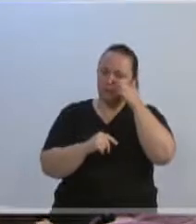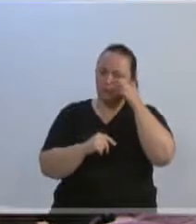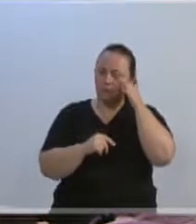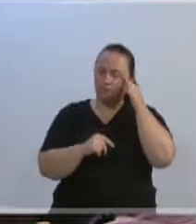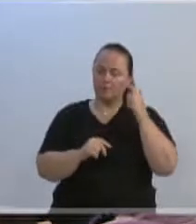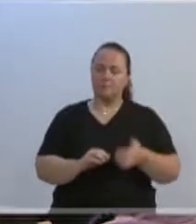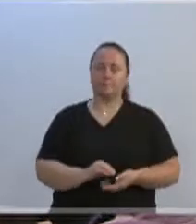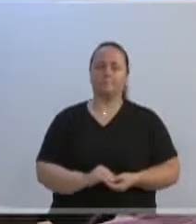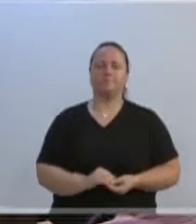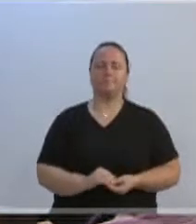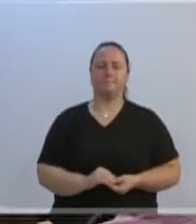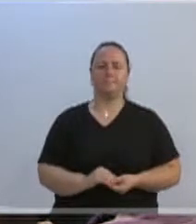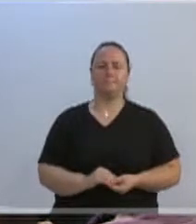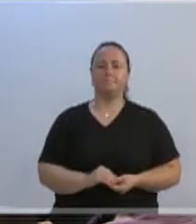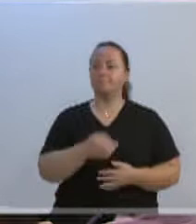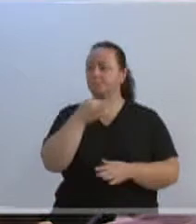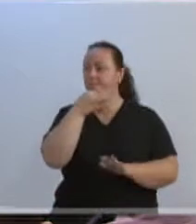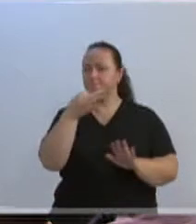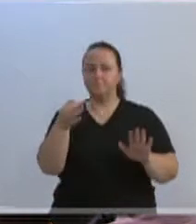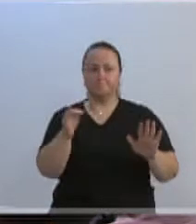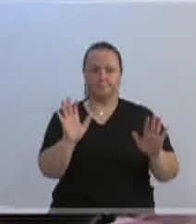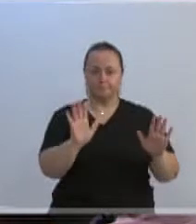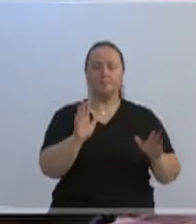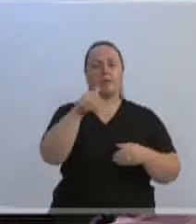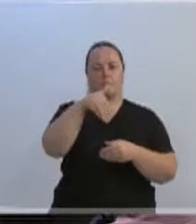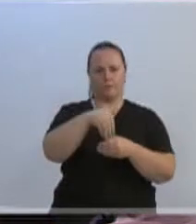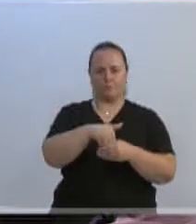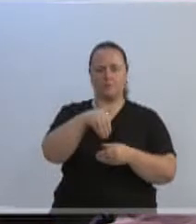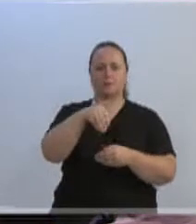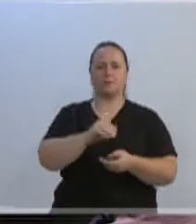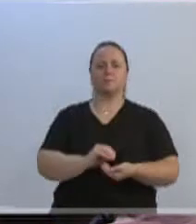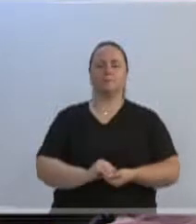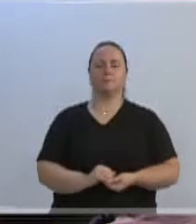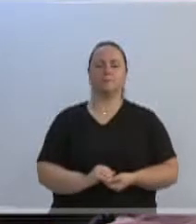alguém mais deseja discutir em votação